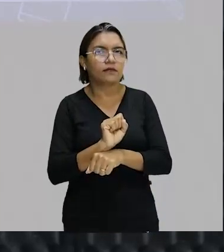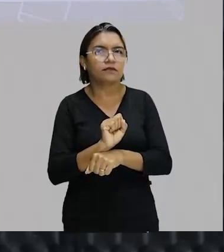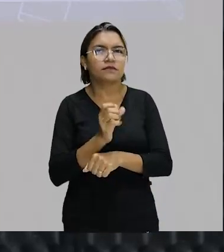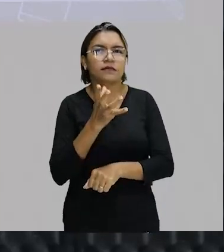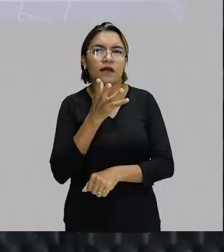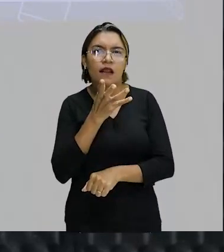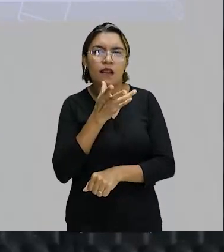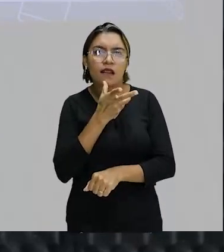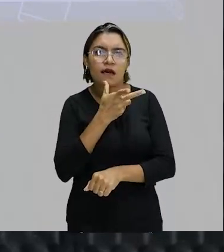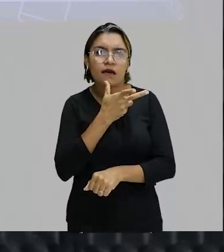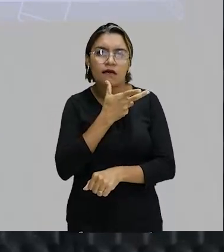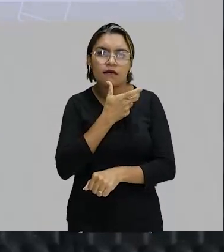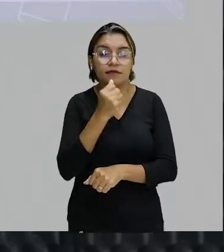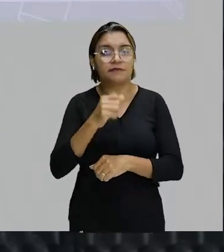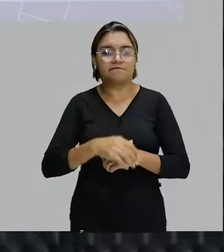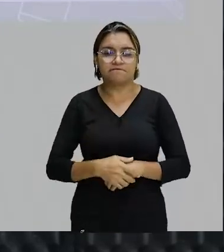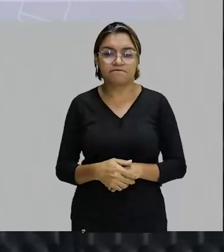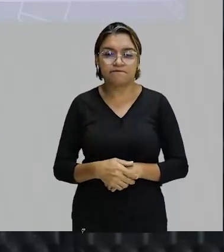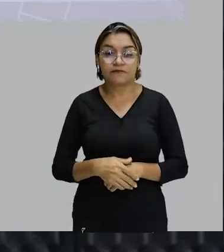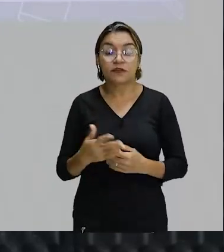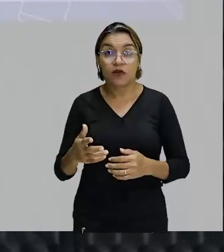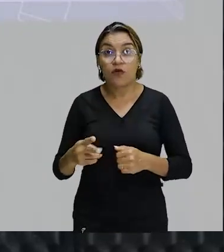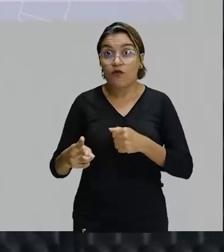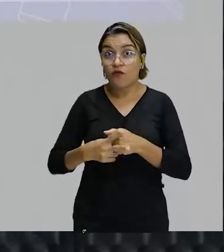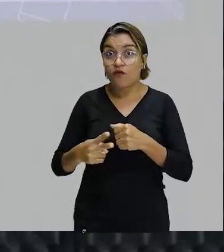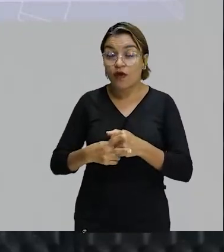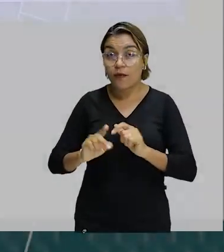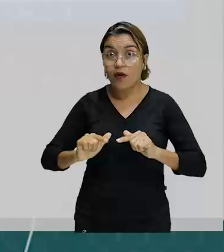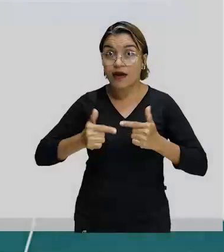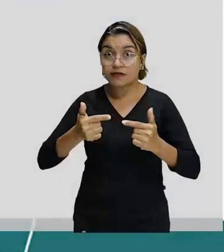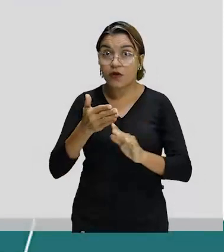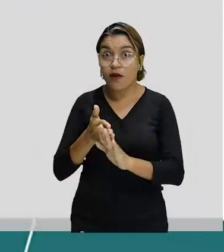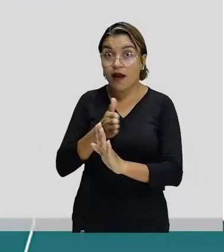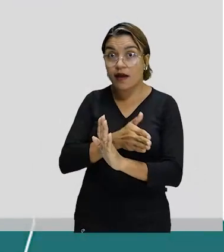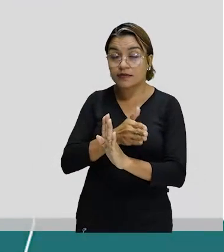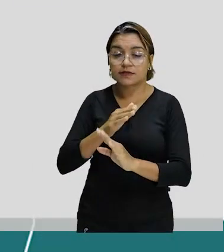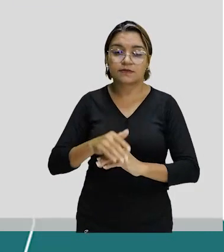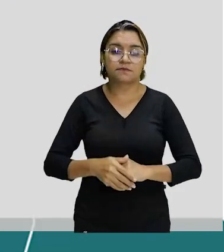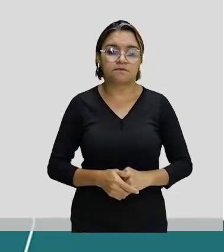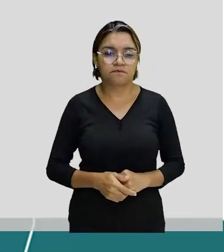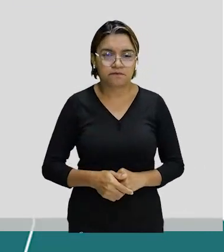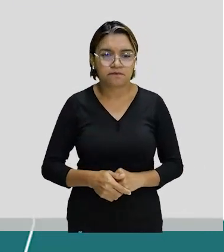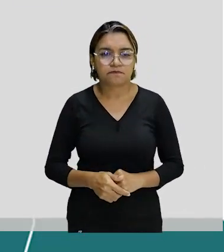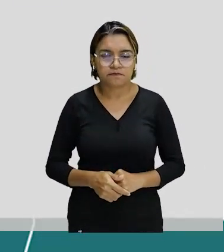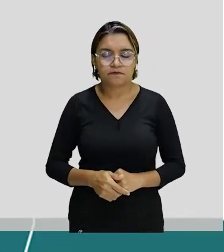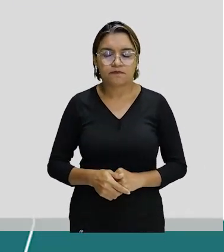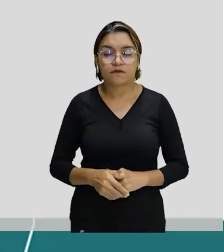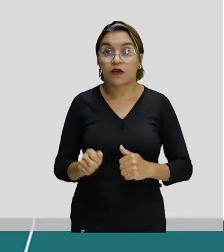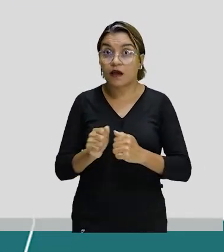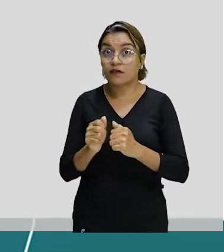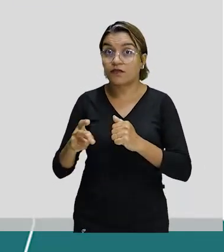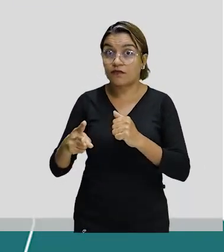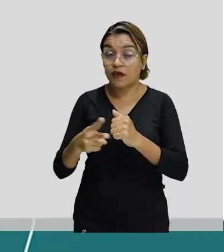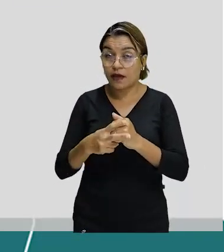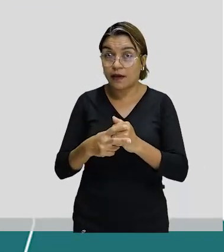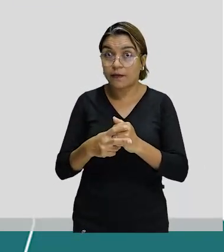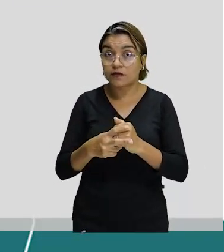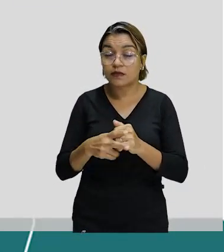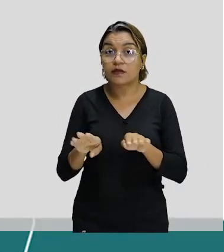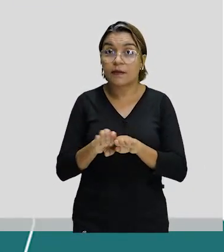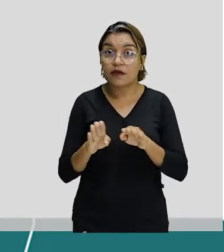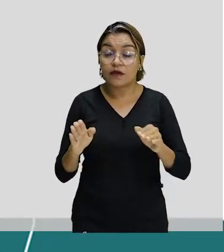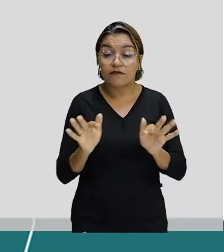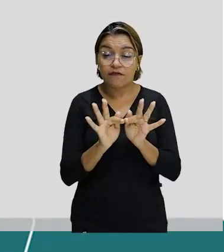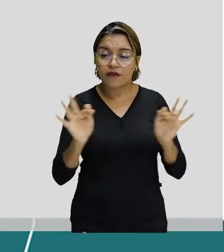de ação, o advérbio vem antes. Ele precedes. Bom? E os advérbios que são usados no final da sentença também